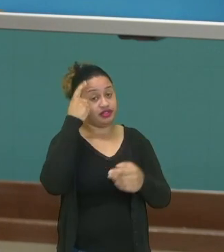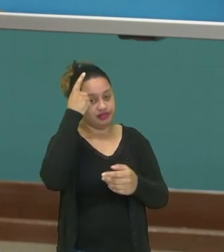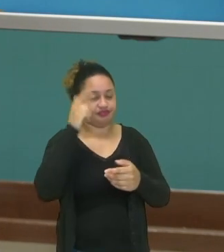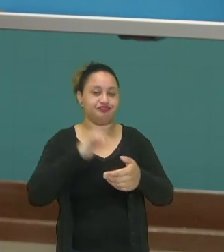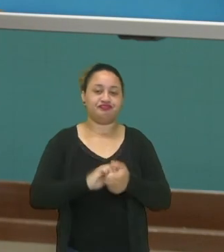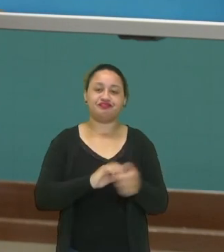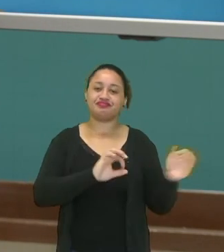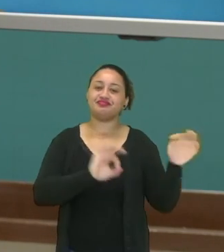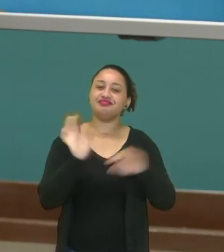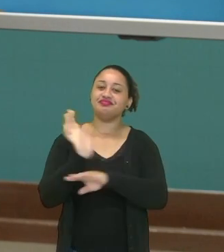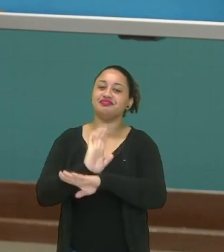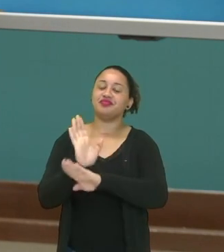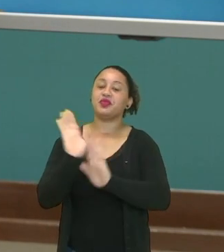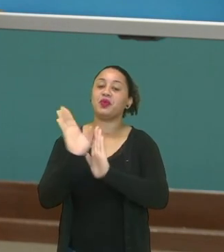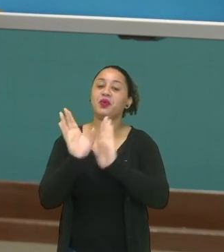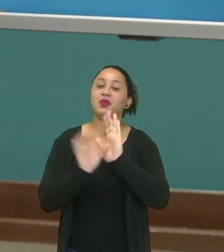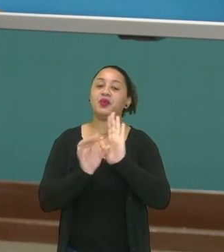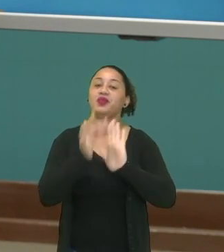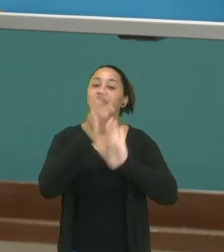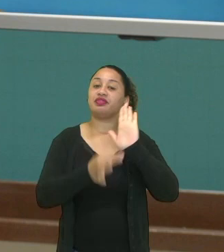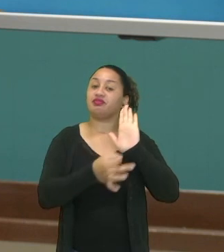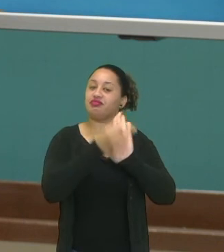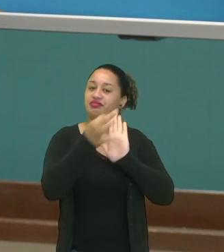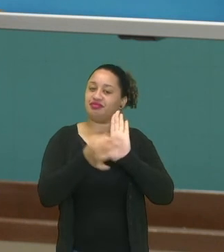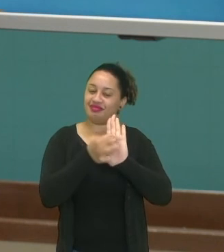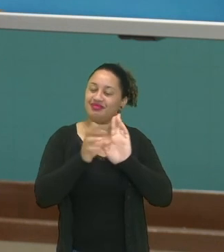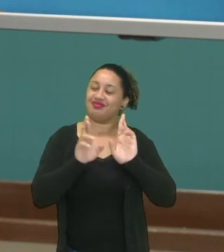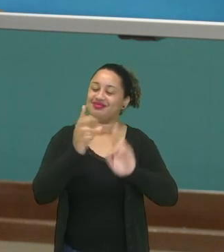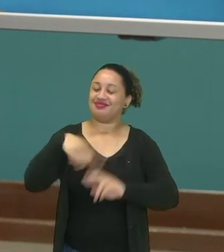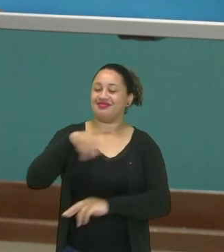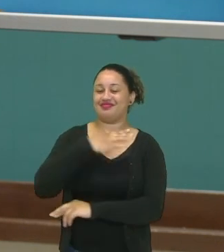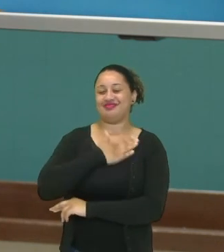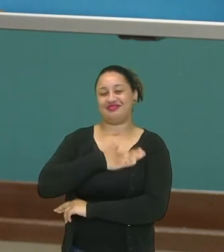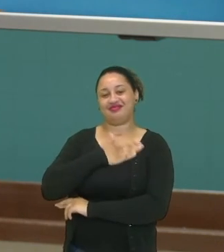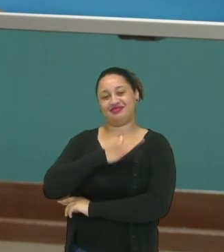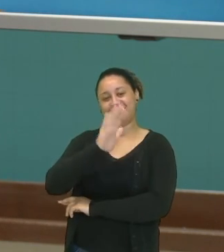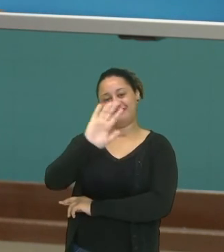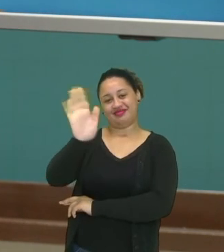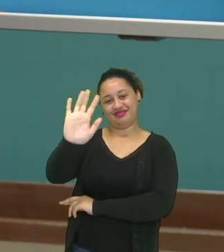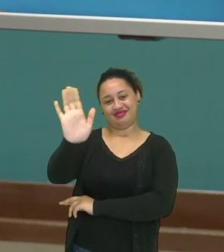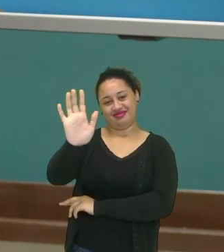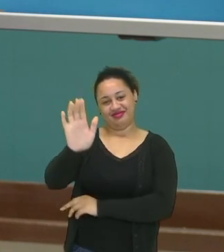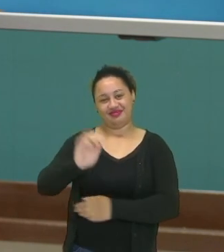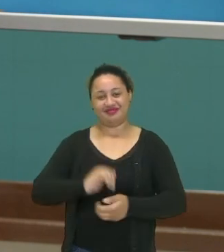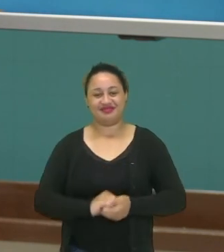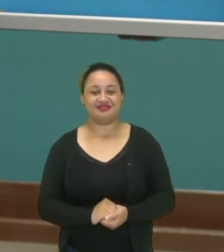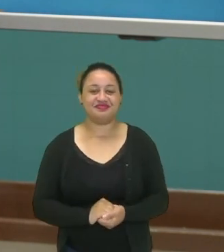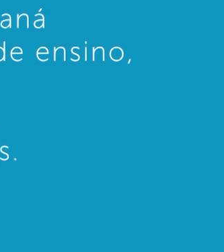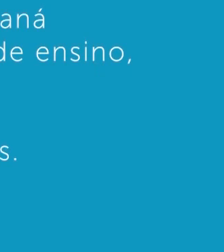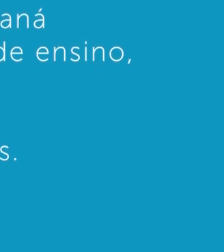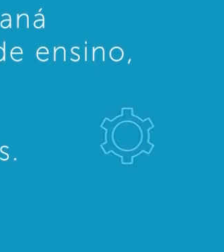Neste vídeo falamos sobre artigo de opinião. Espero que vocês tenham gostado e até breve.